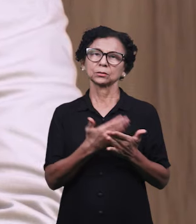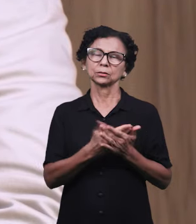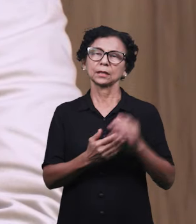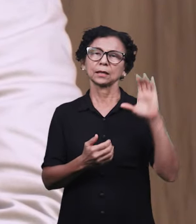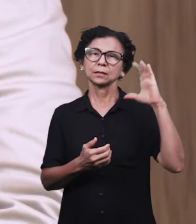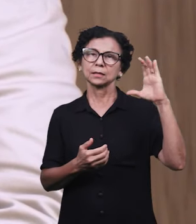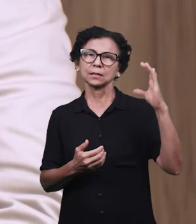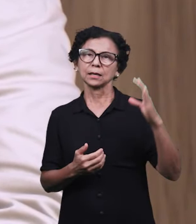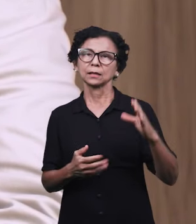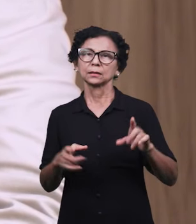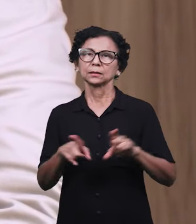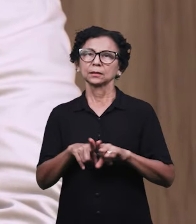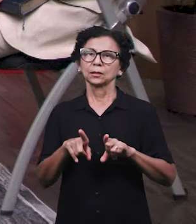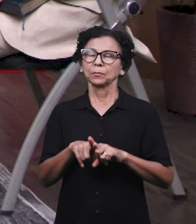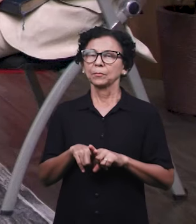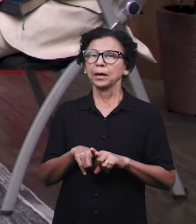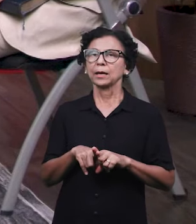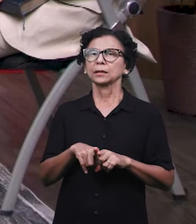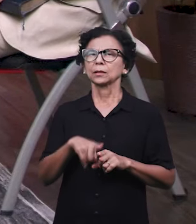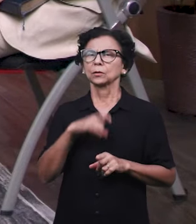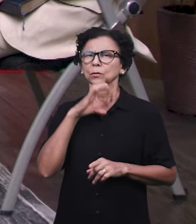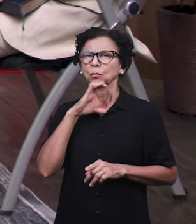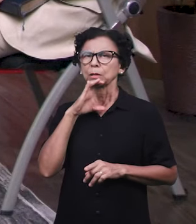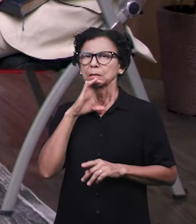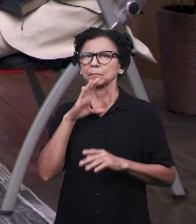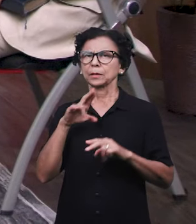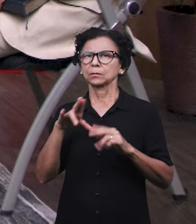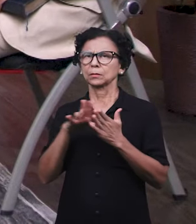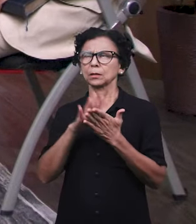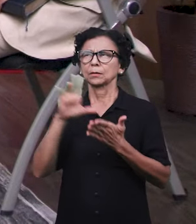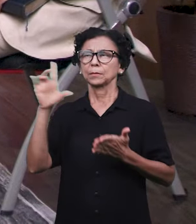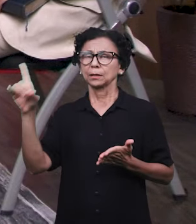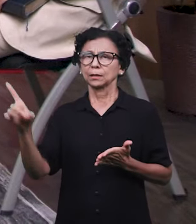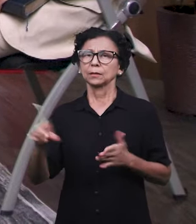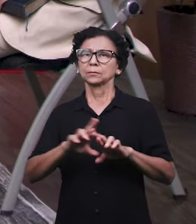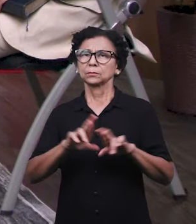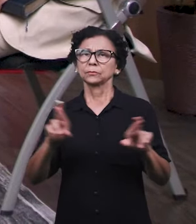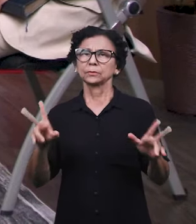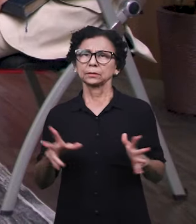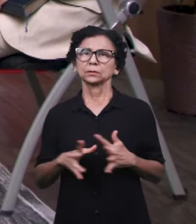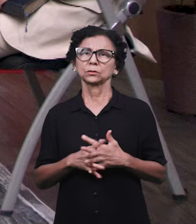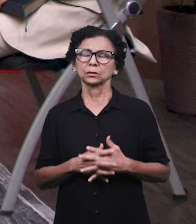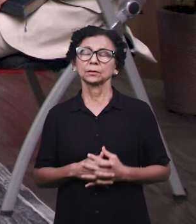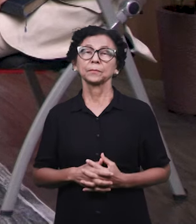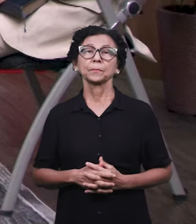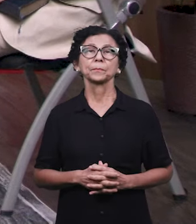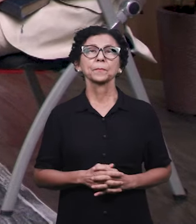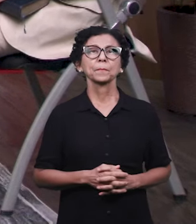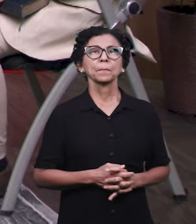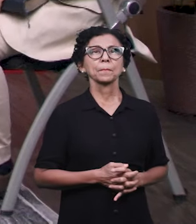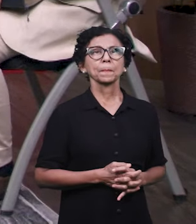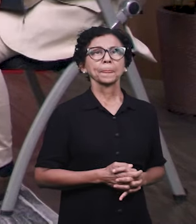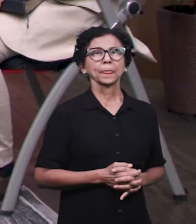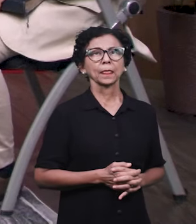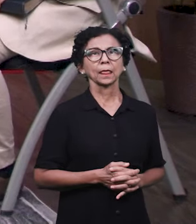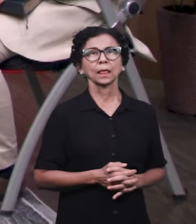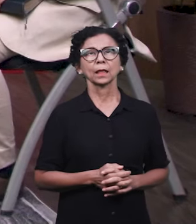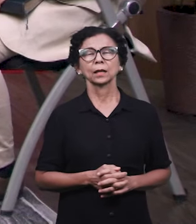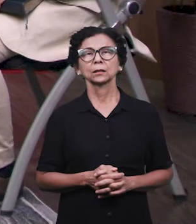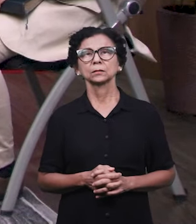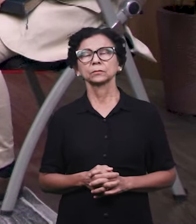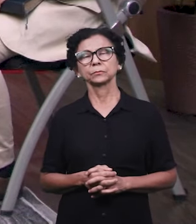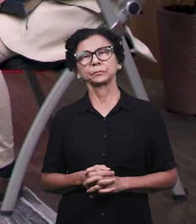as coisas, entendeu? Essa é uma pergunta, pastor, que eu ia fazer no momento anterior que o senhor colocou. Então, nós